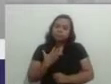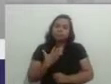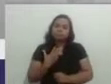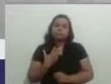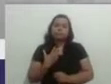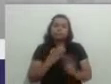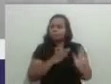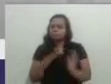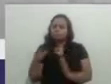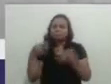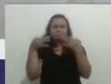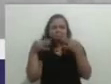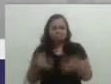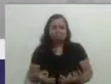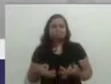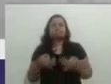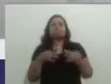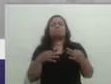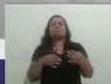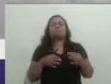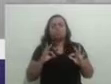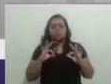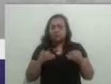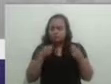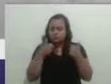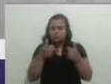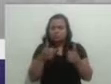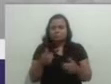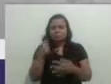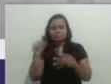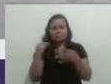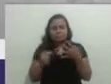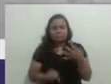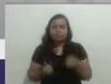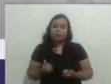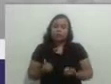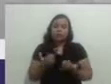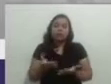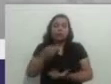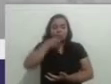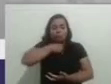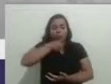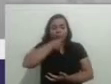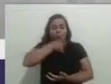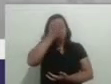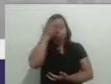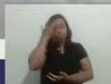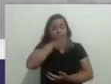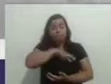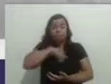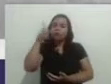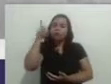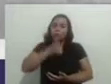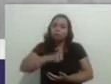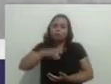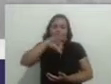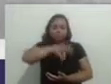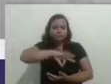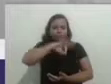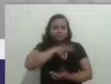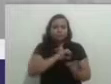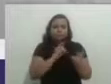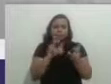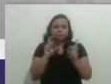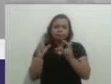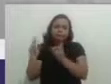organizado né assim ela deu oportunidade para várias pessoas conseguirem a sua renda através das